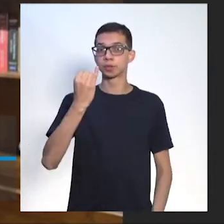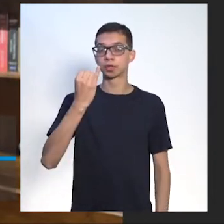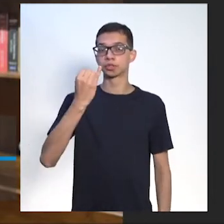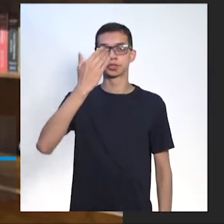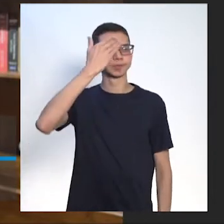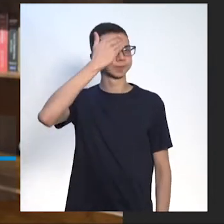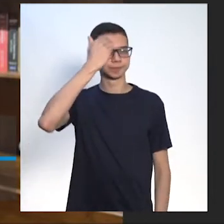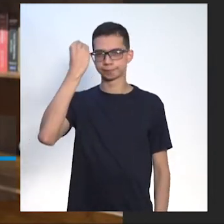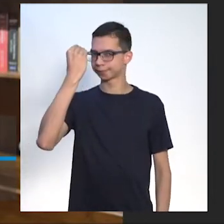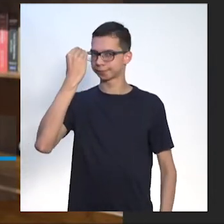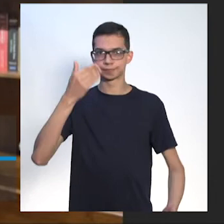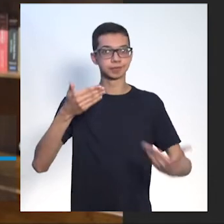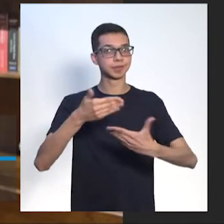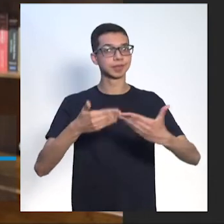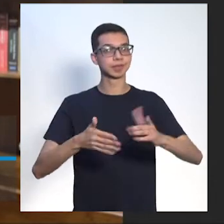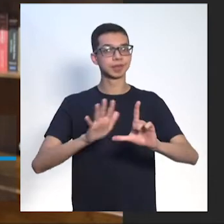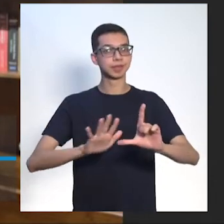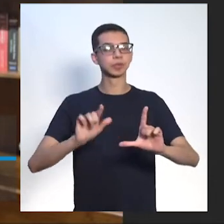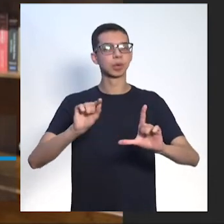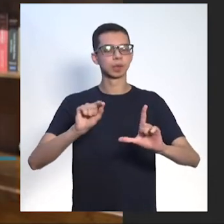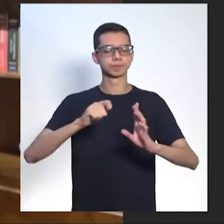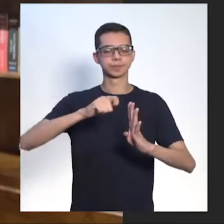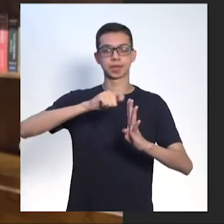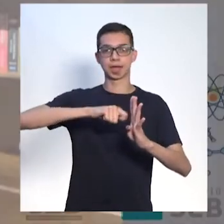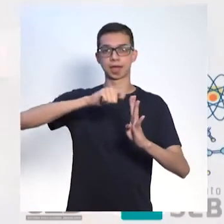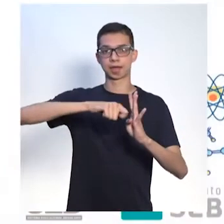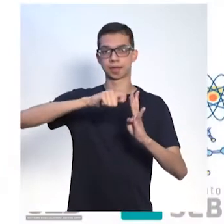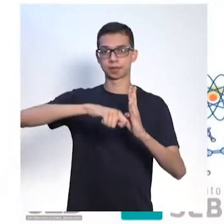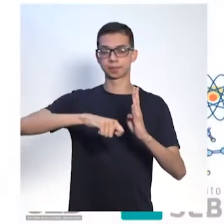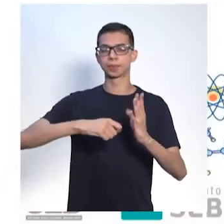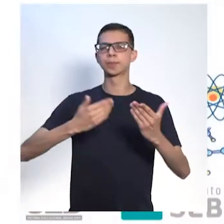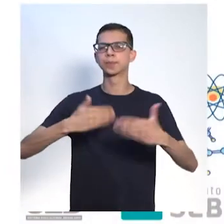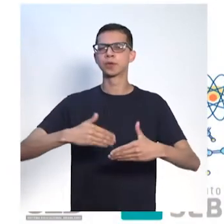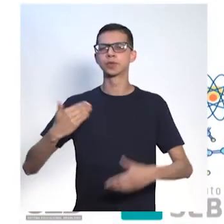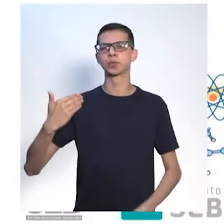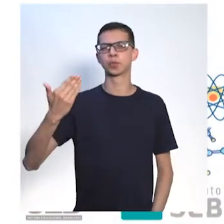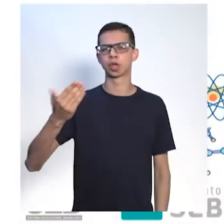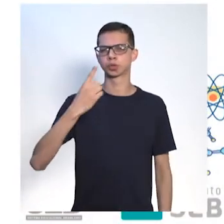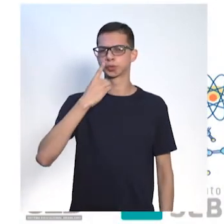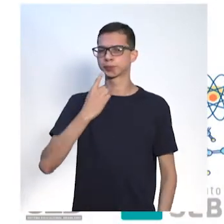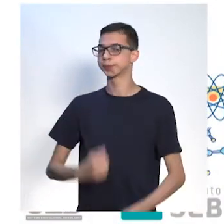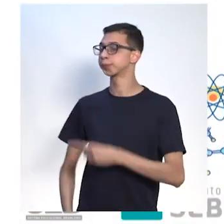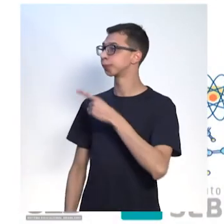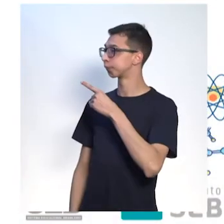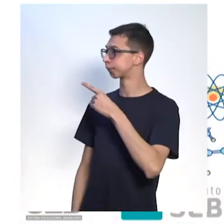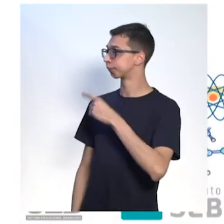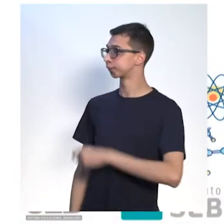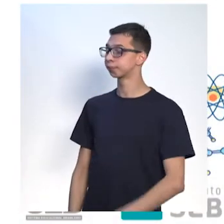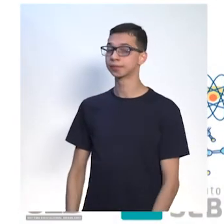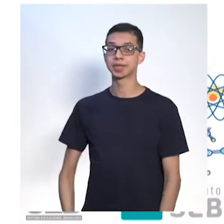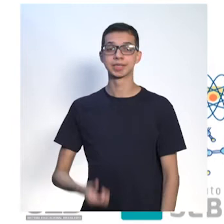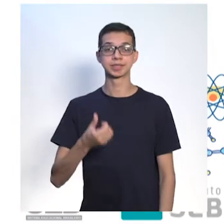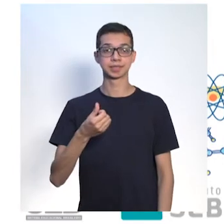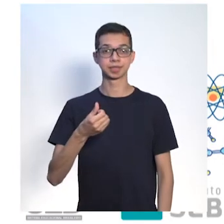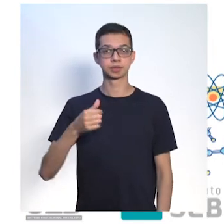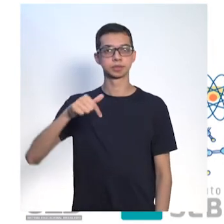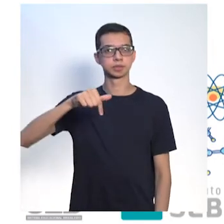no próximo slide? Calendário. Quando são as provas? 6 e 7 de janeiro é a